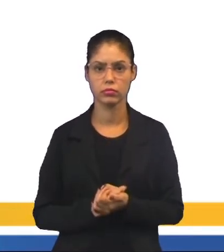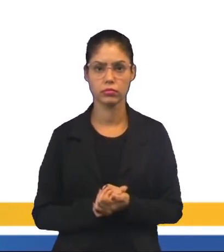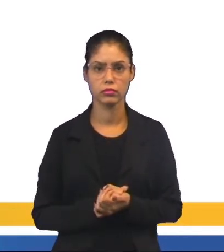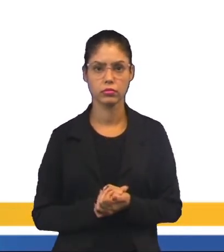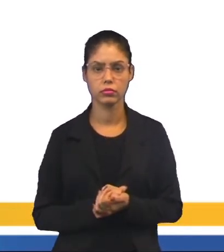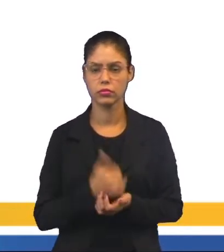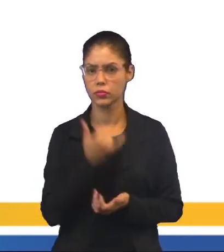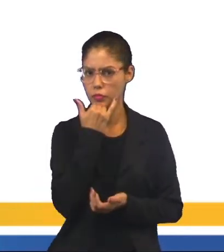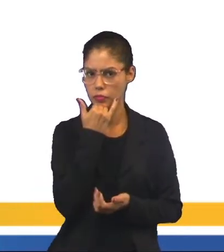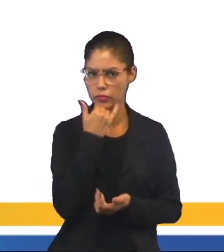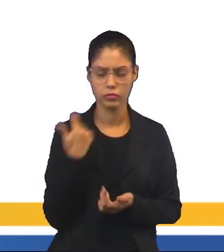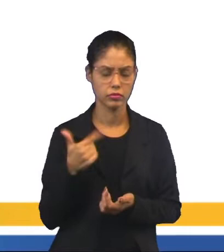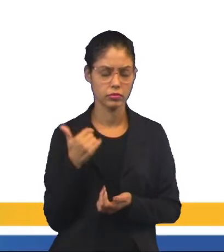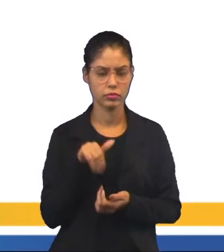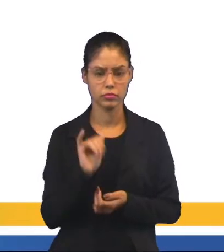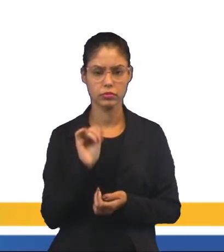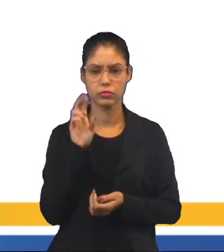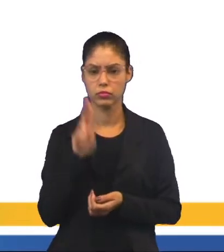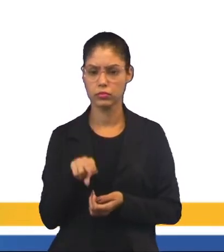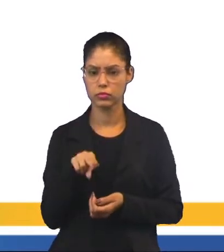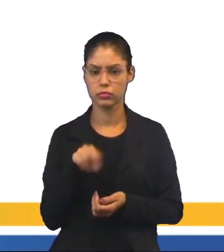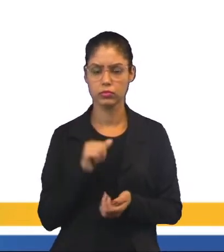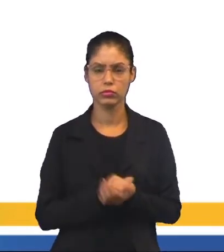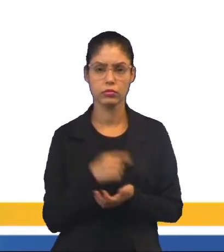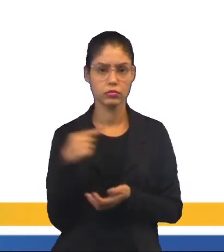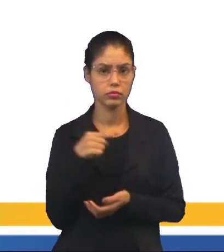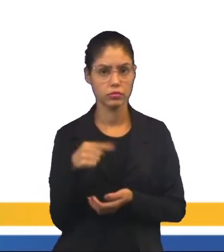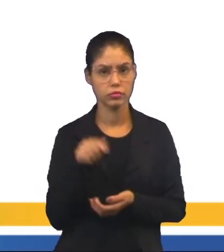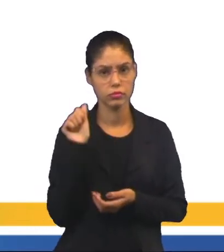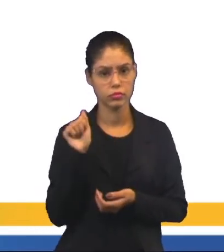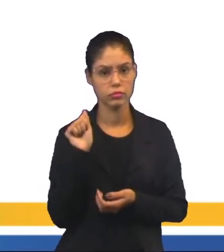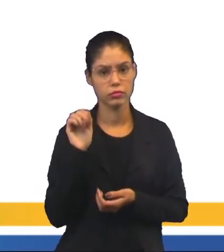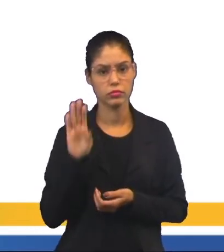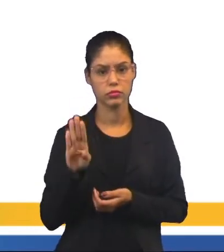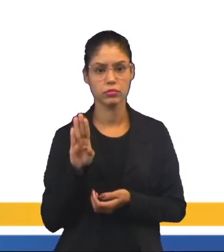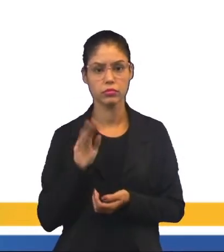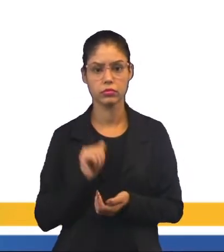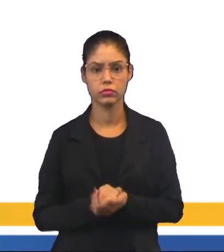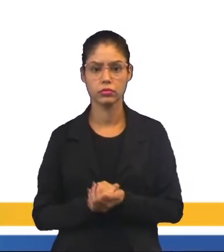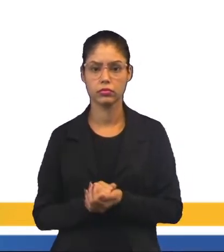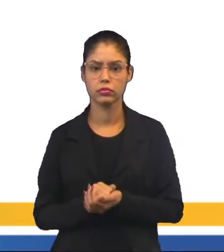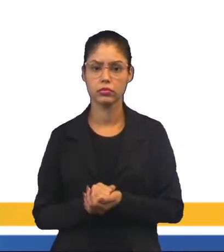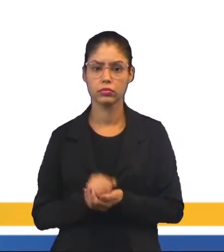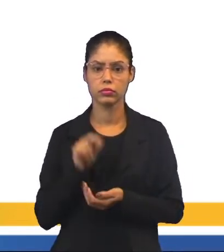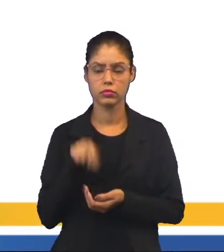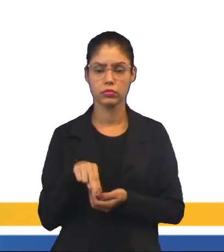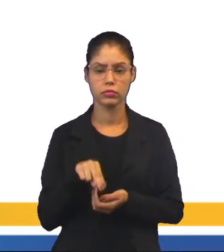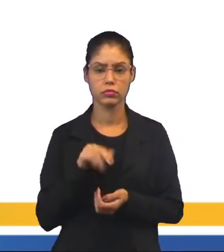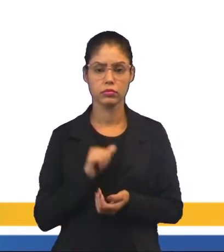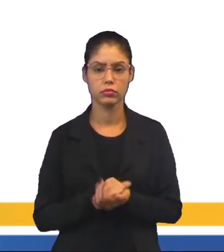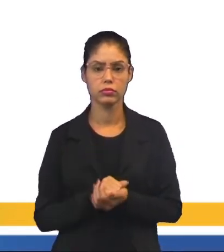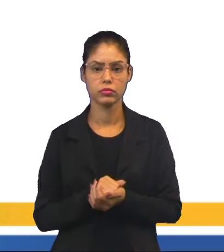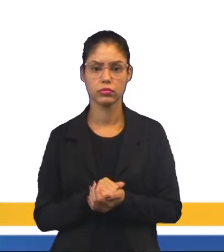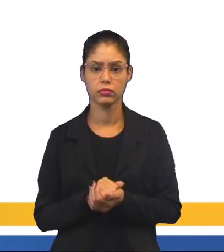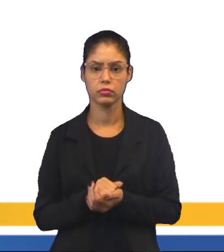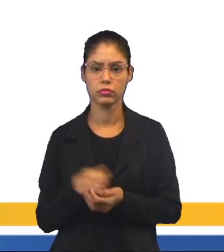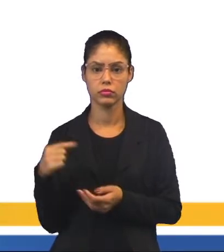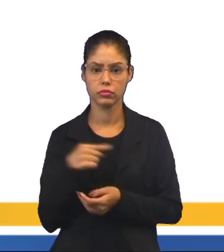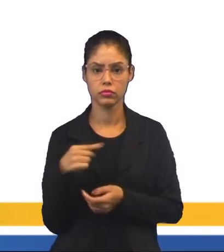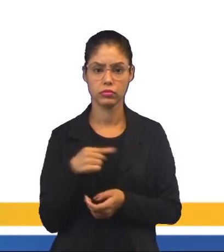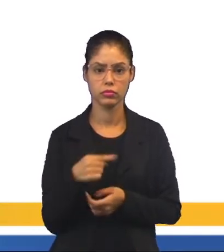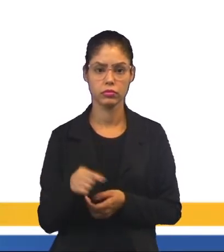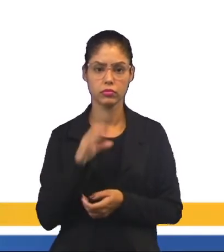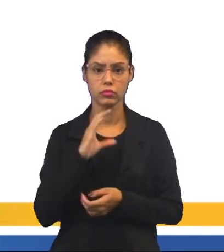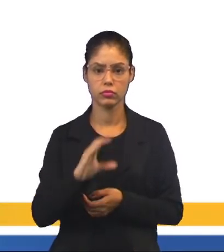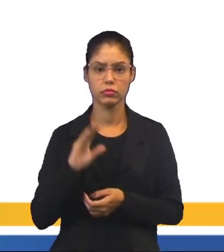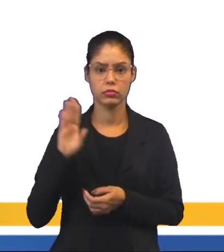seja, desculpa, não vai valer o y, o m vai valer menos a sobre b E o n vai valer menos